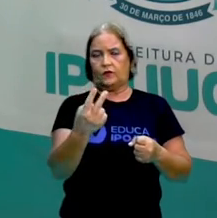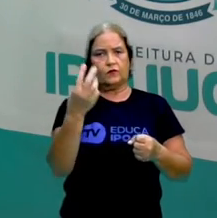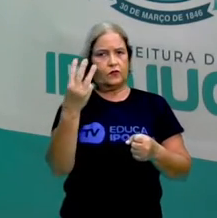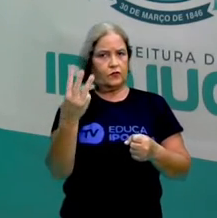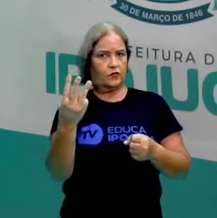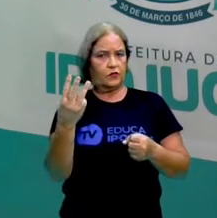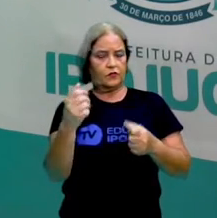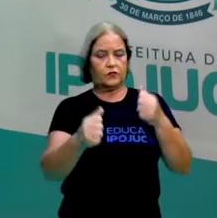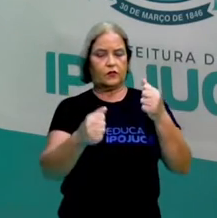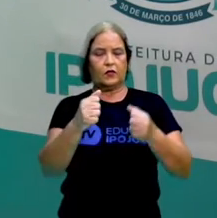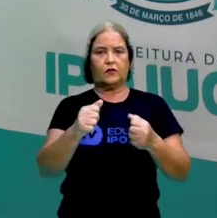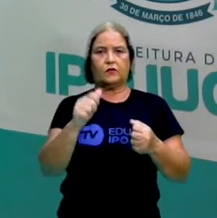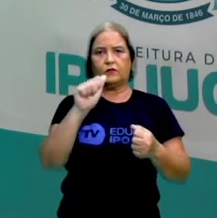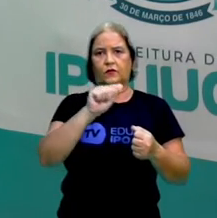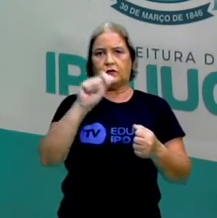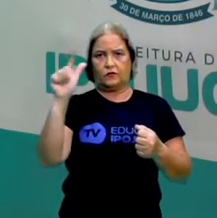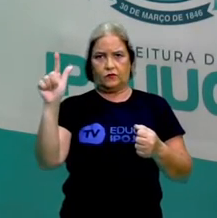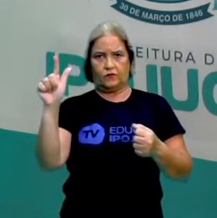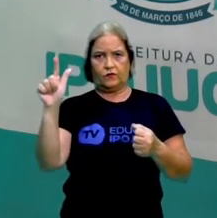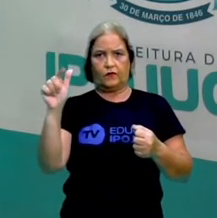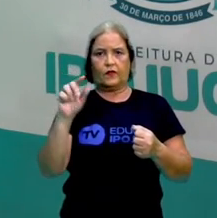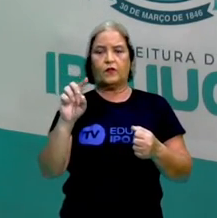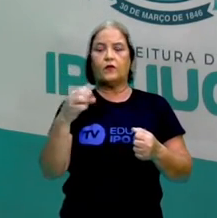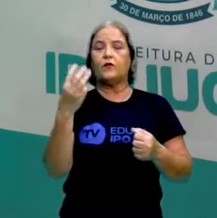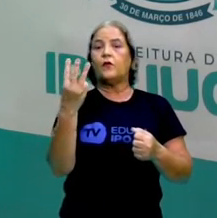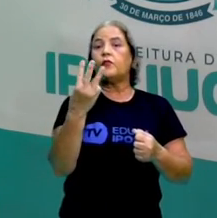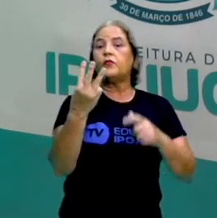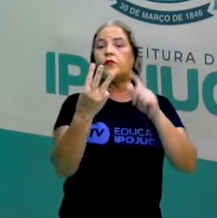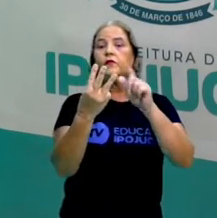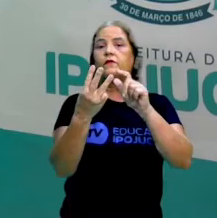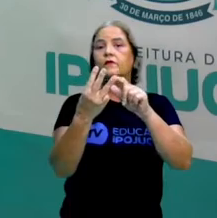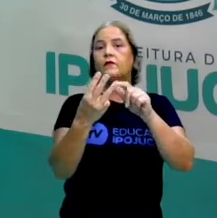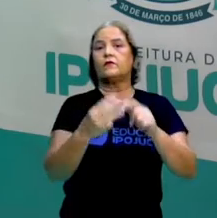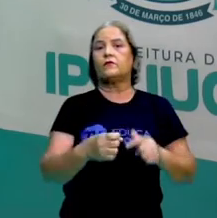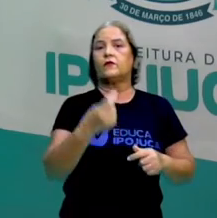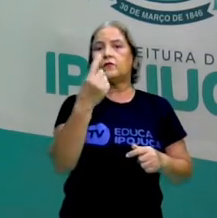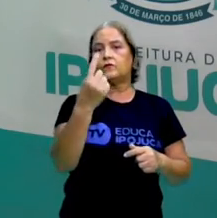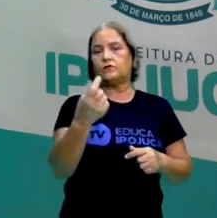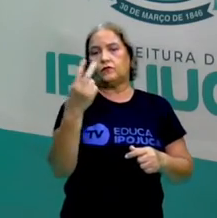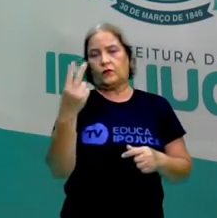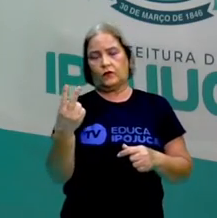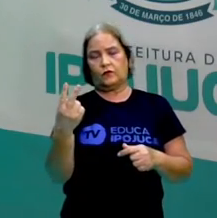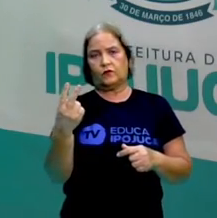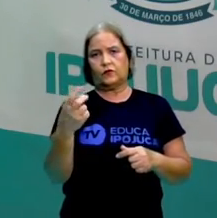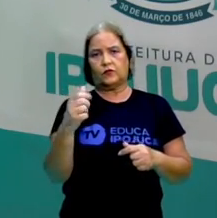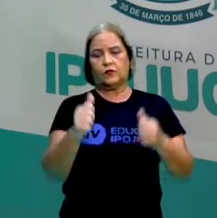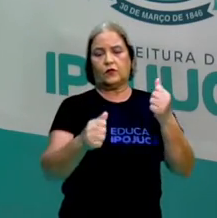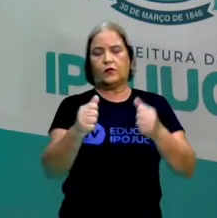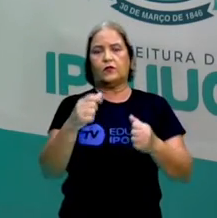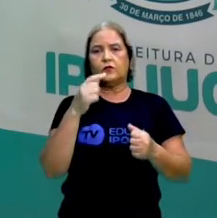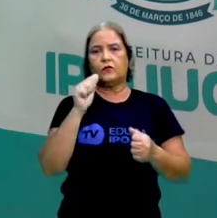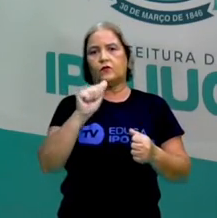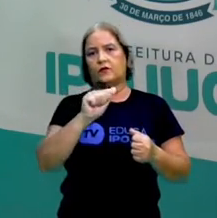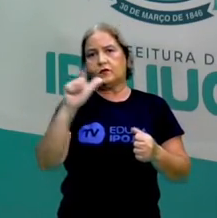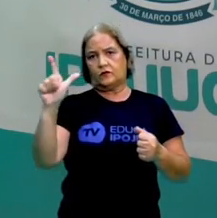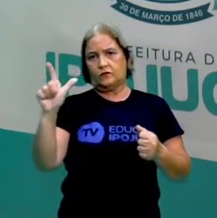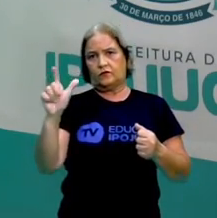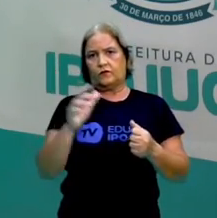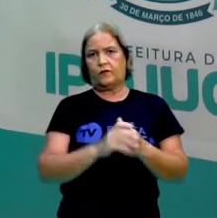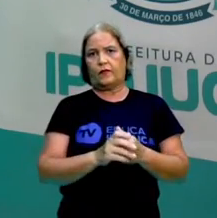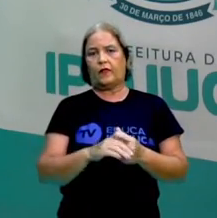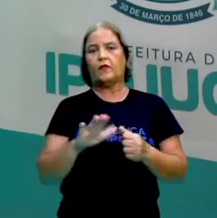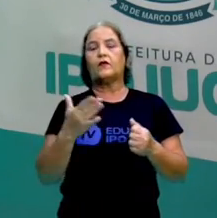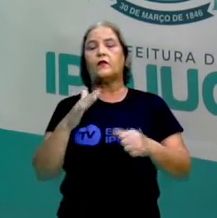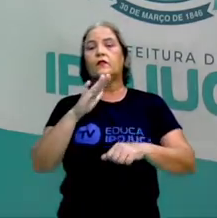carrinhos azuis e Diego 12 que tem mais carros azuis